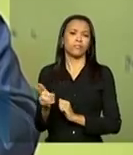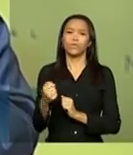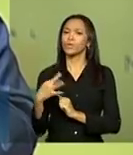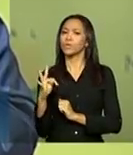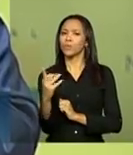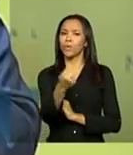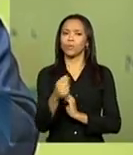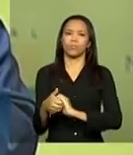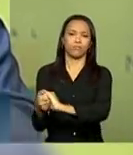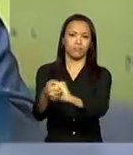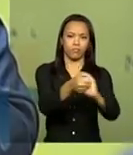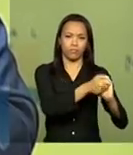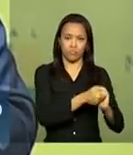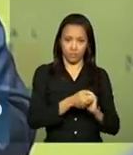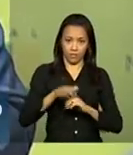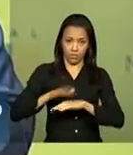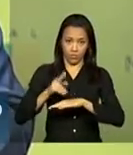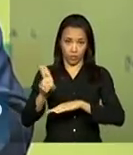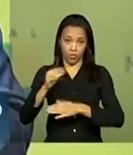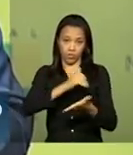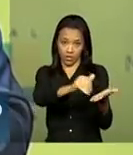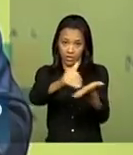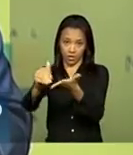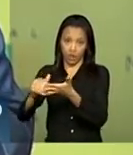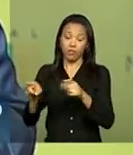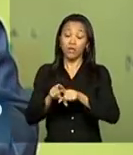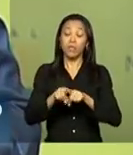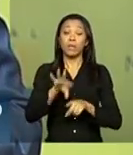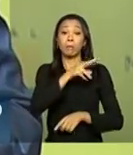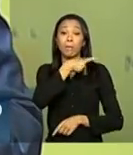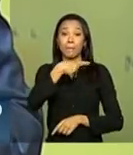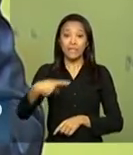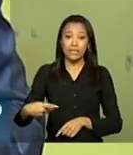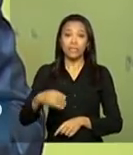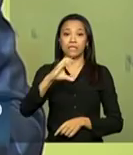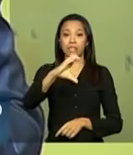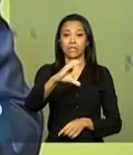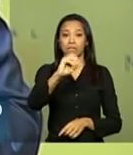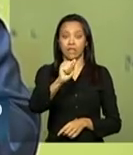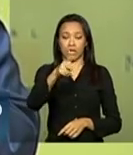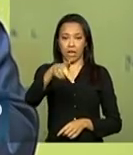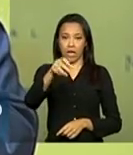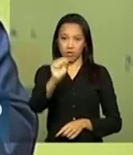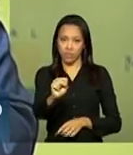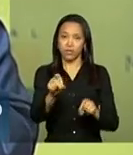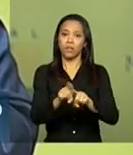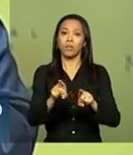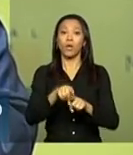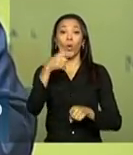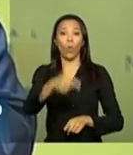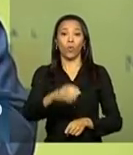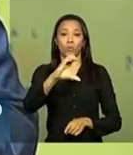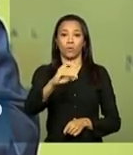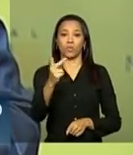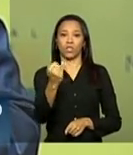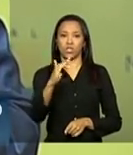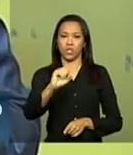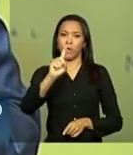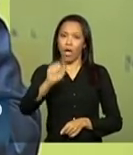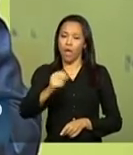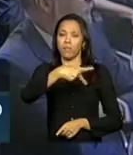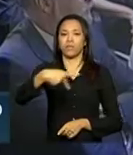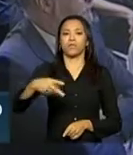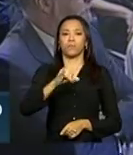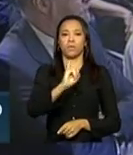secretários aqui presentes, cumprimentar o Jorge Guimarães, presidente da CAPES, cumprimentar o Chico Soares, presidente do INEP, cumprimentar